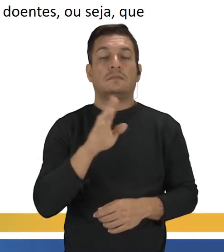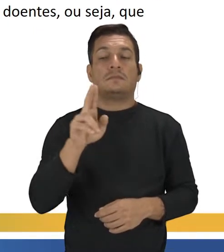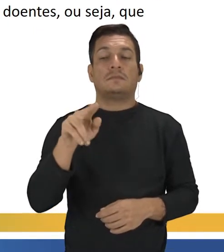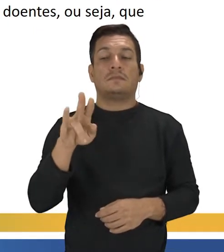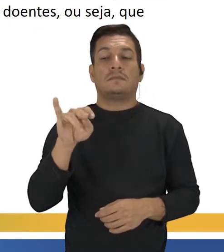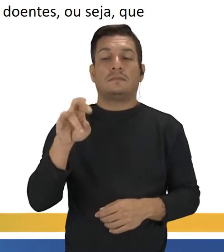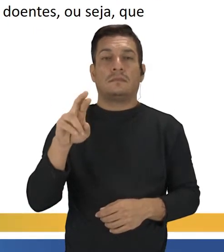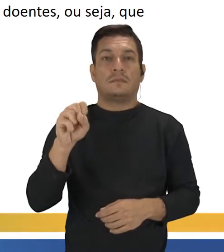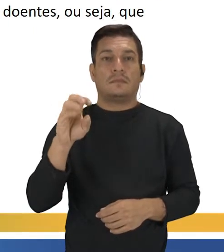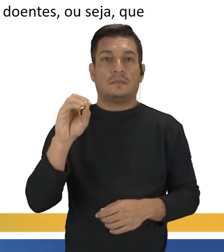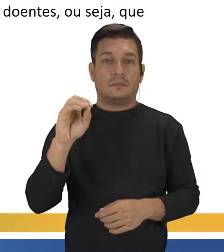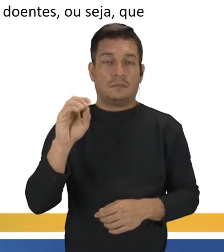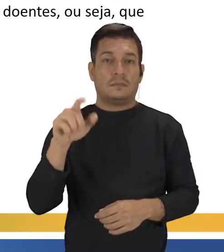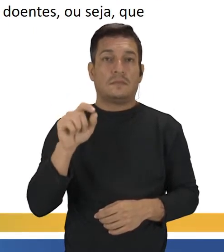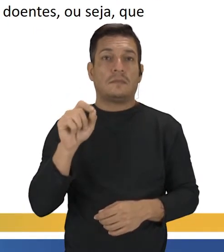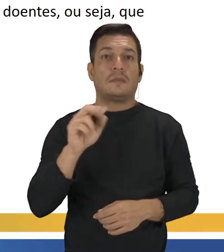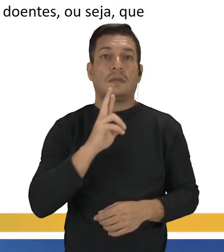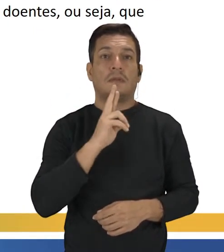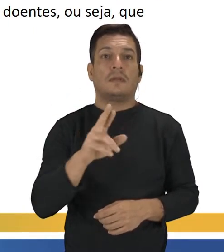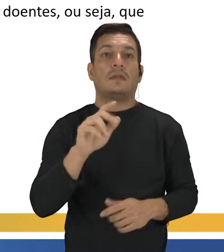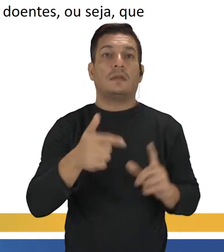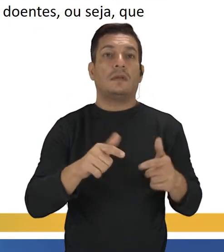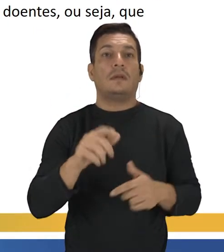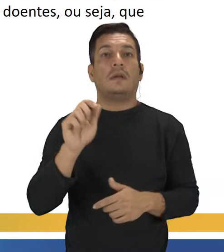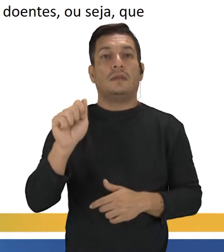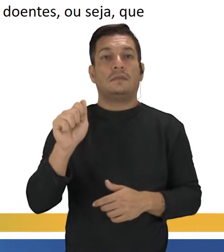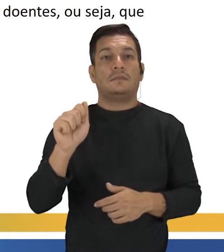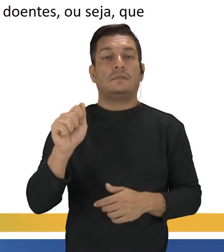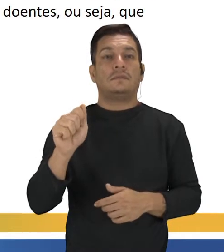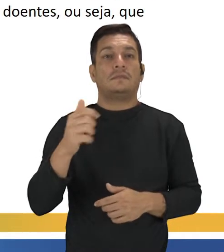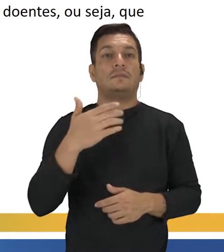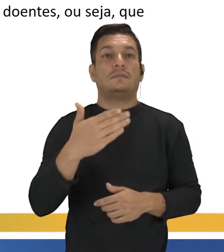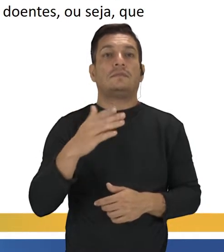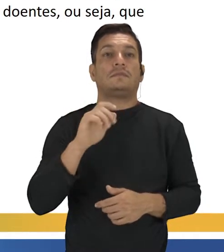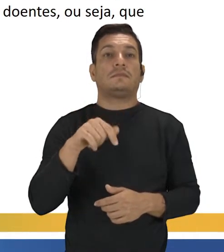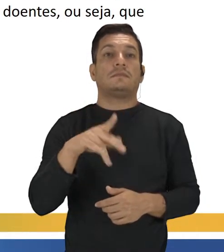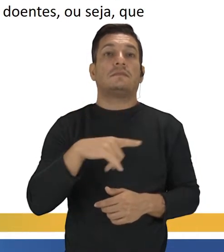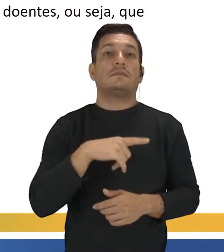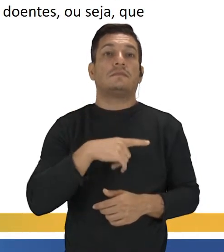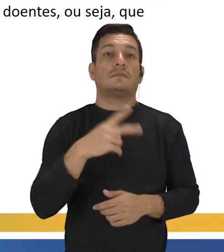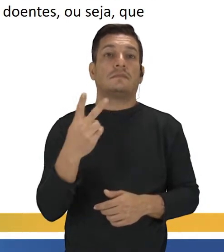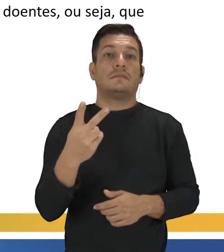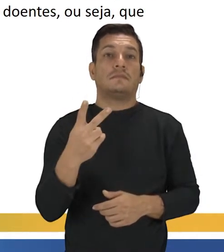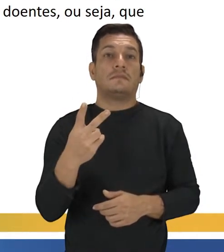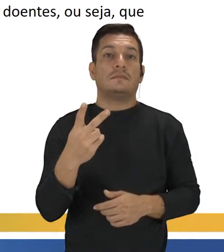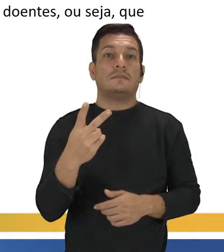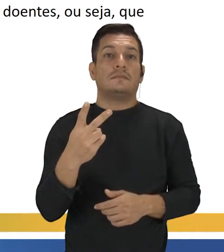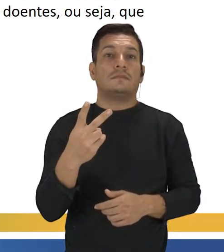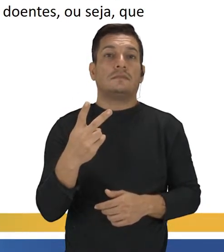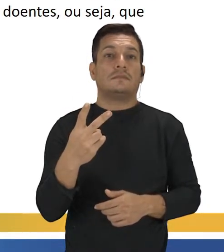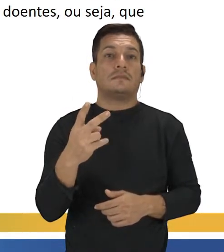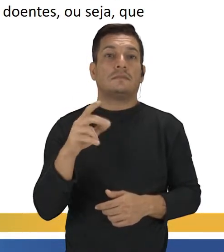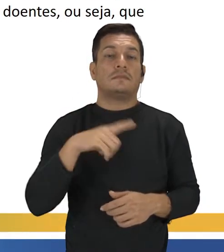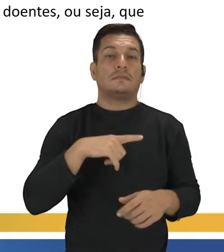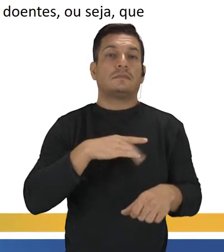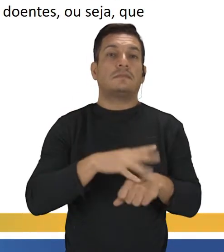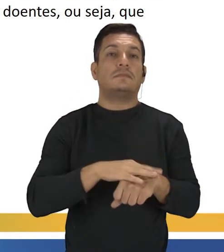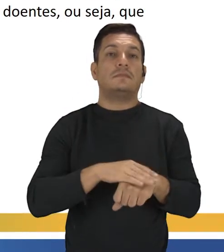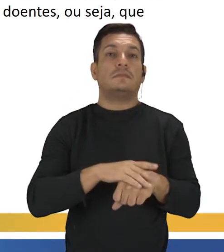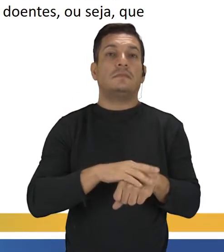universo. Então, a resposta nesse caso vai ser a letra A. Está pedindo quem é que tem os dois. Só vai ter a